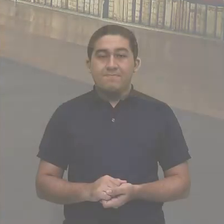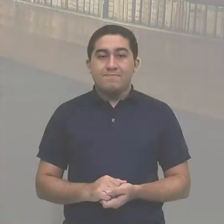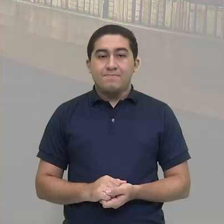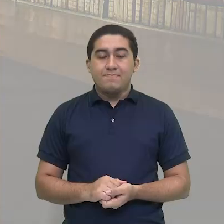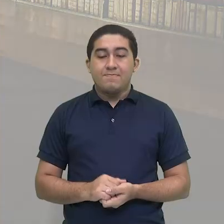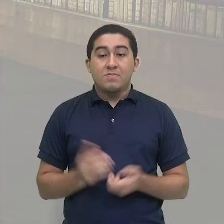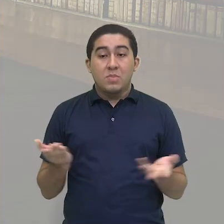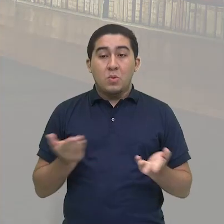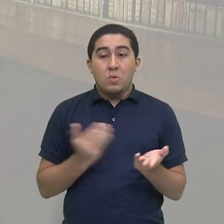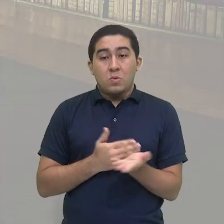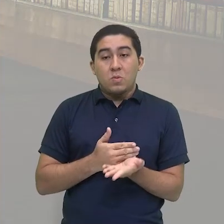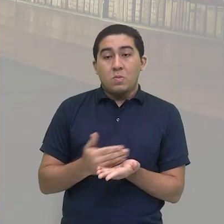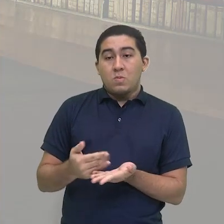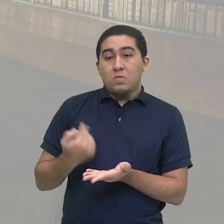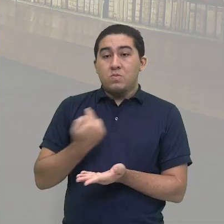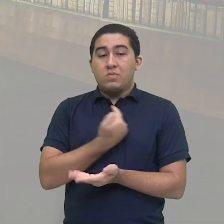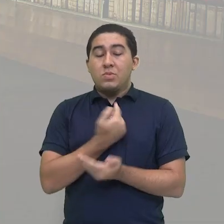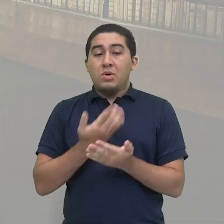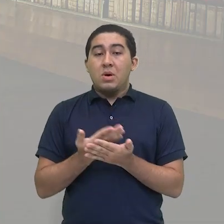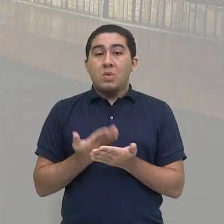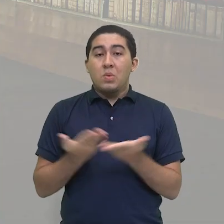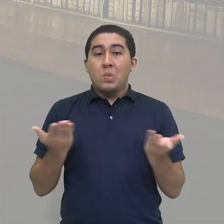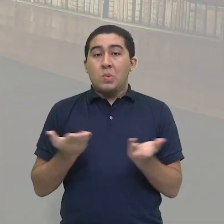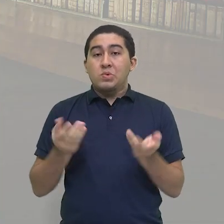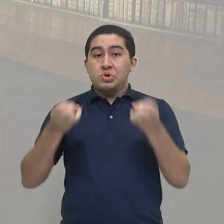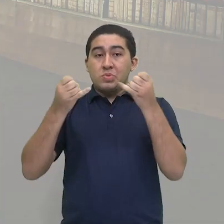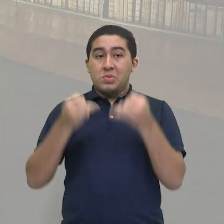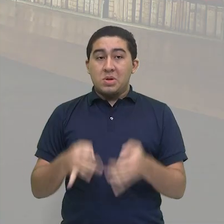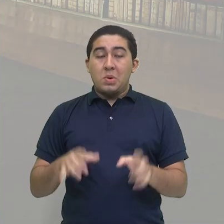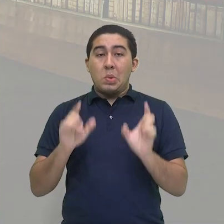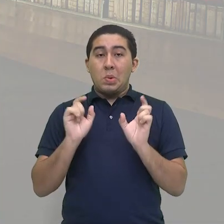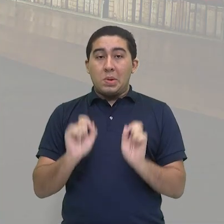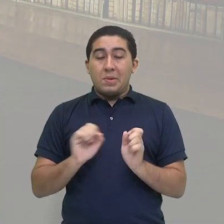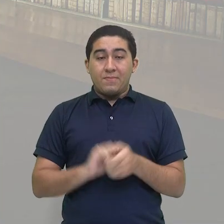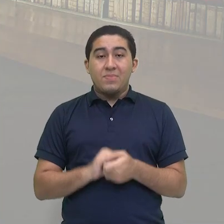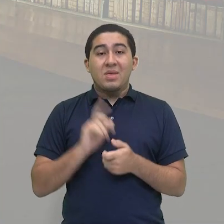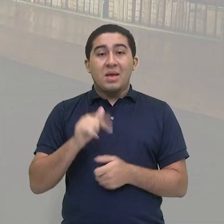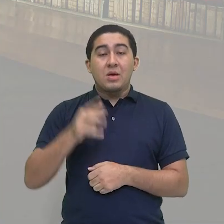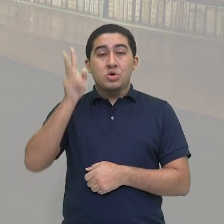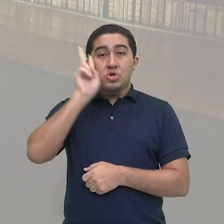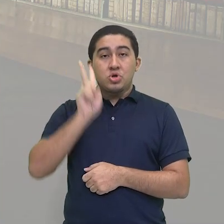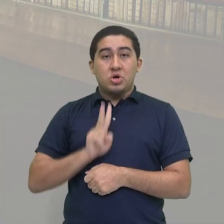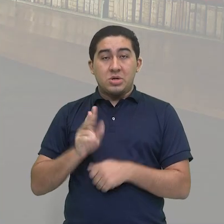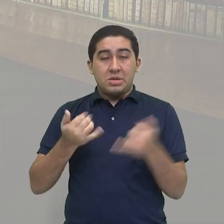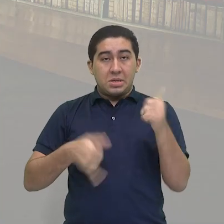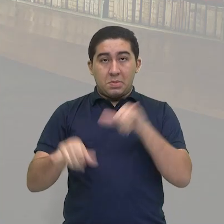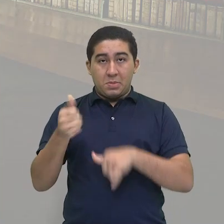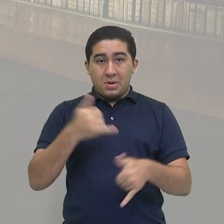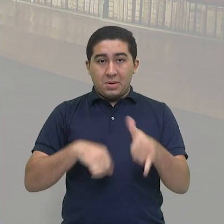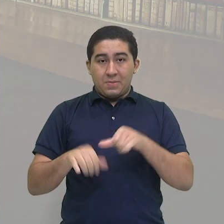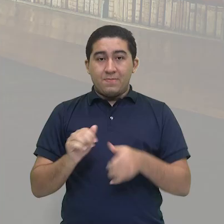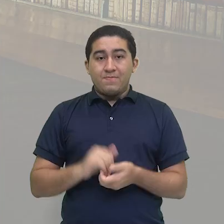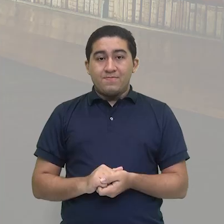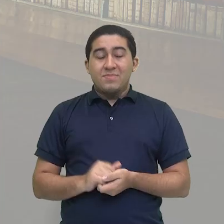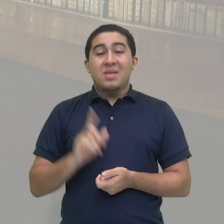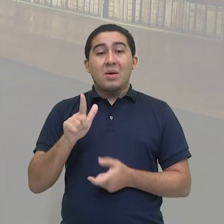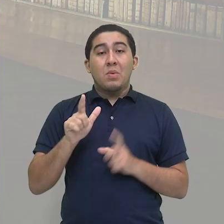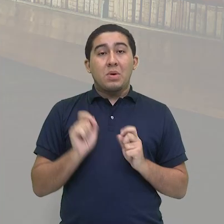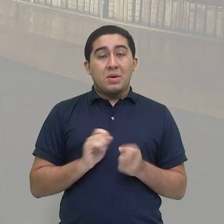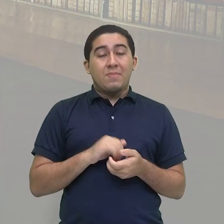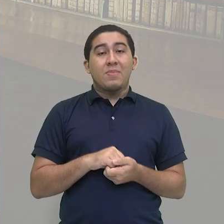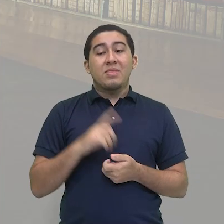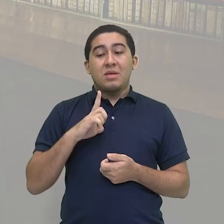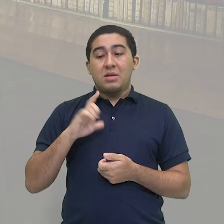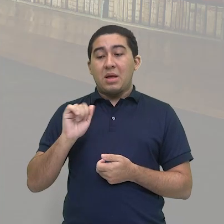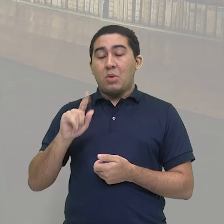Vamos iniciar nossa aula de hoje falando sobre a história da química, que vai da